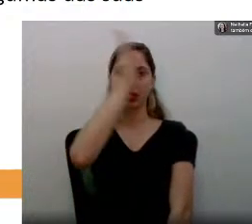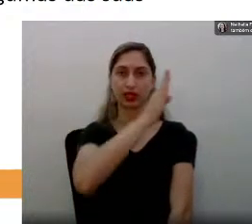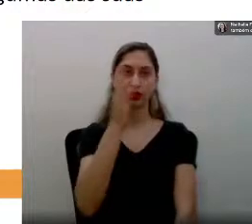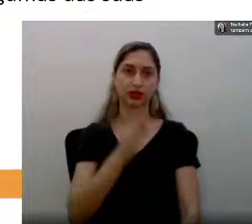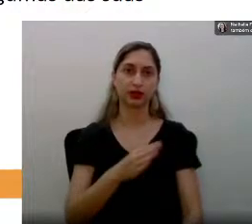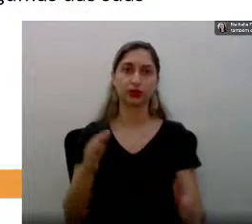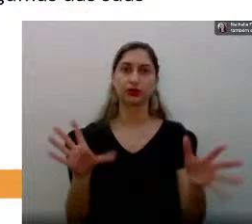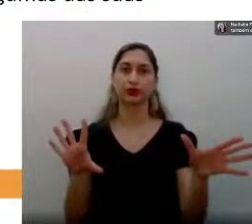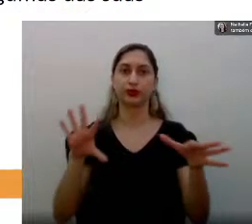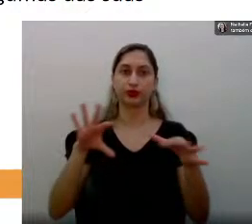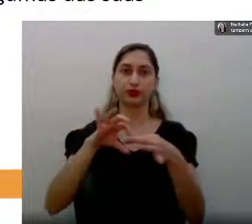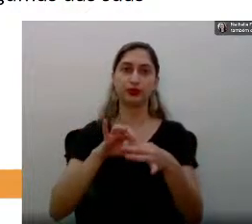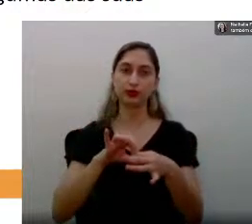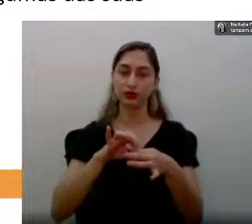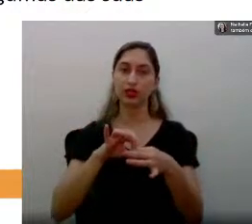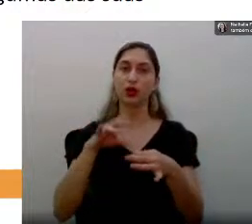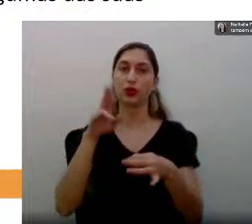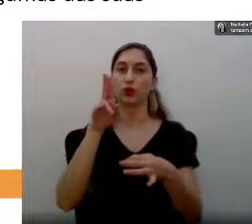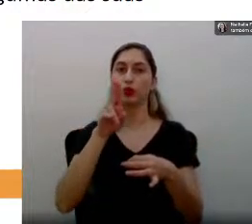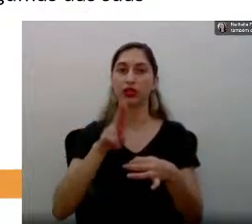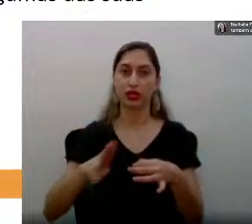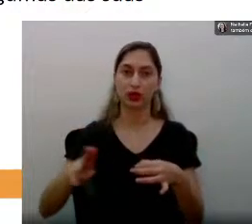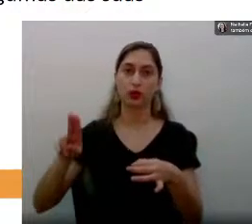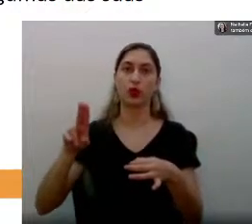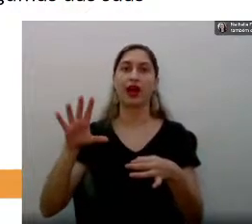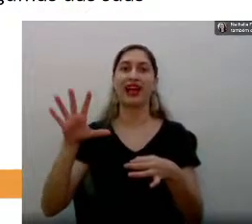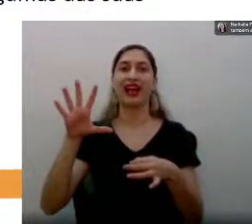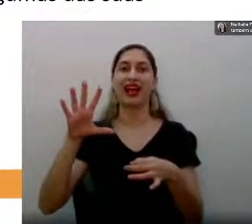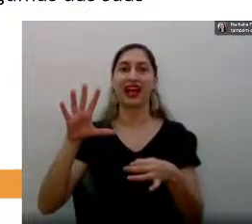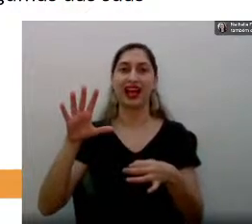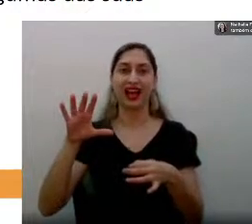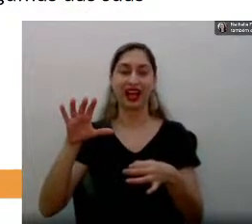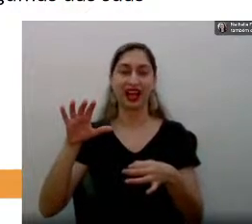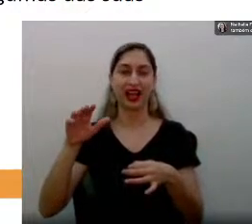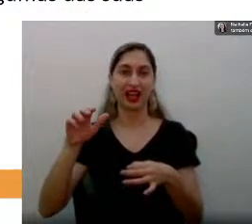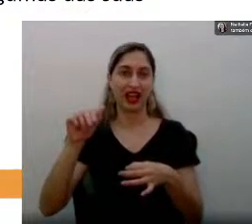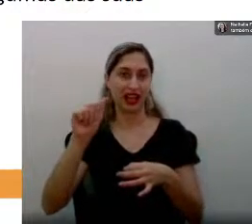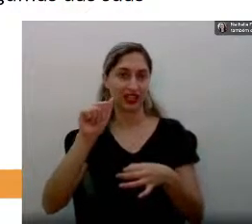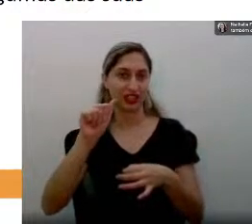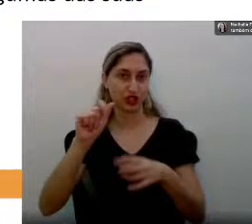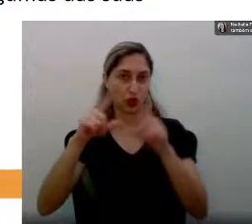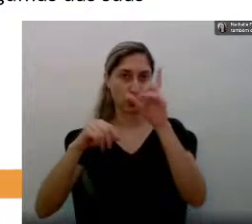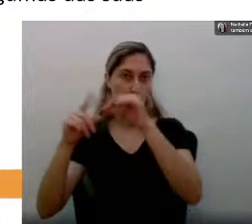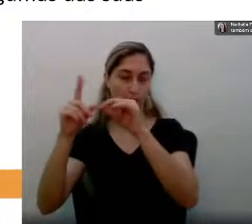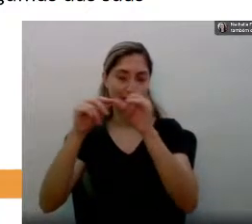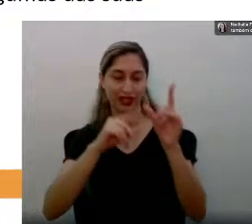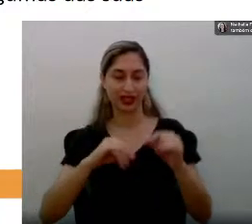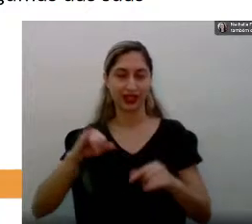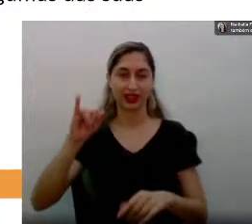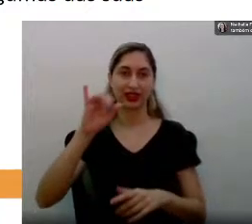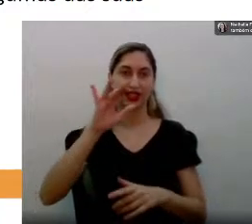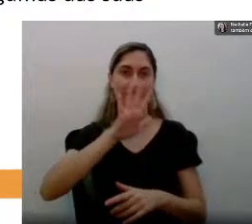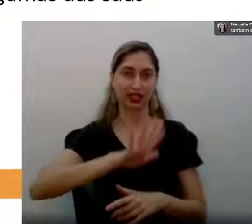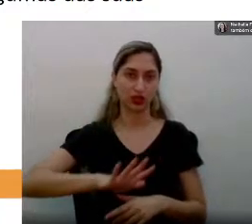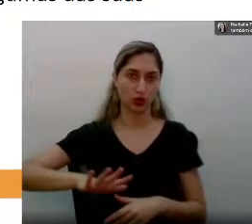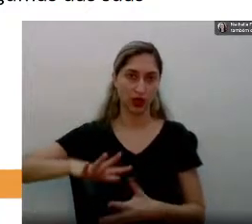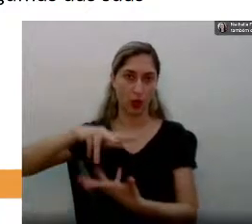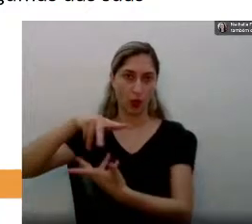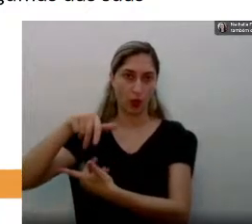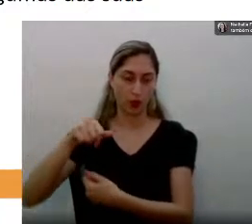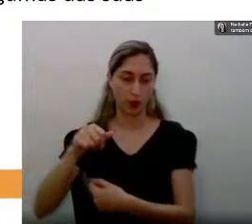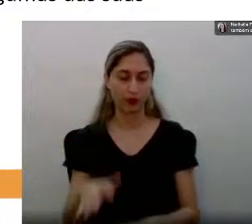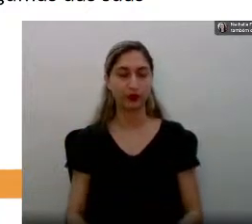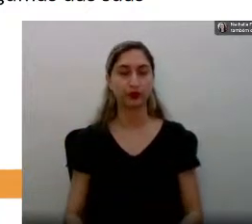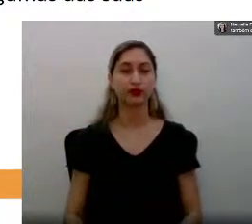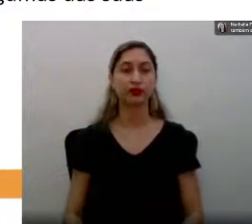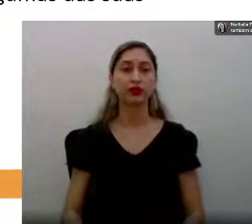tá em 1973 né já 63 e já teve a ideia de instalar no Brasil um